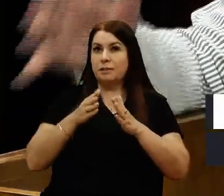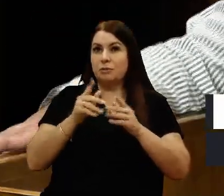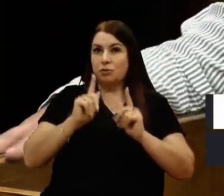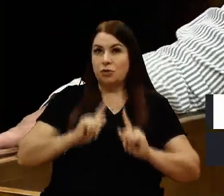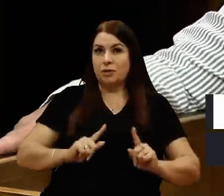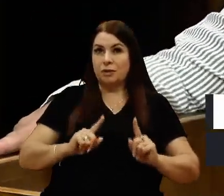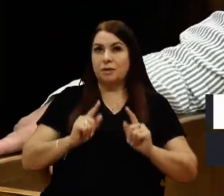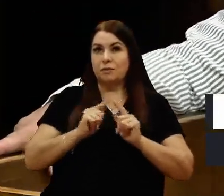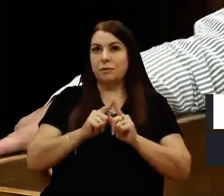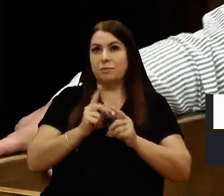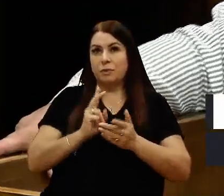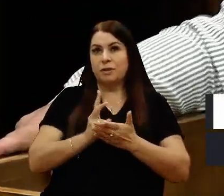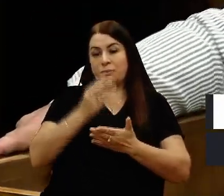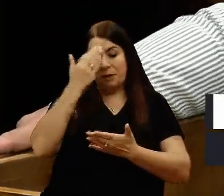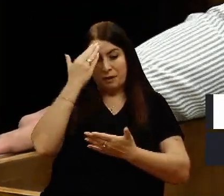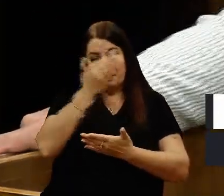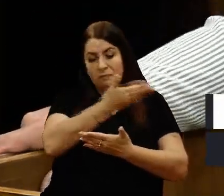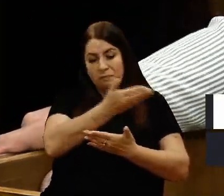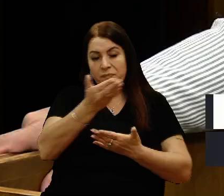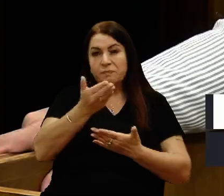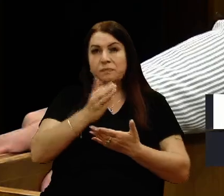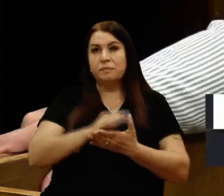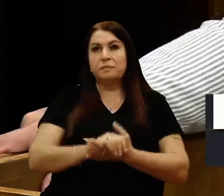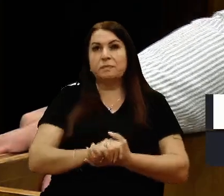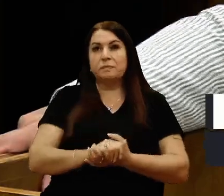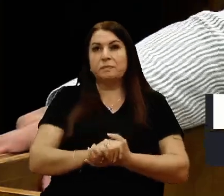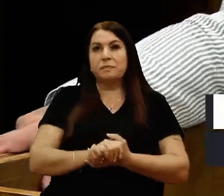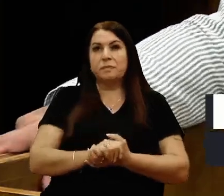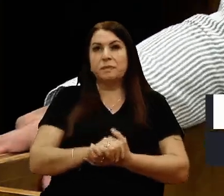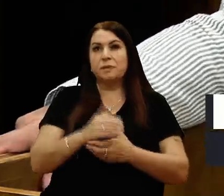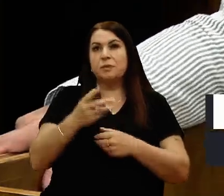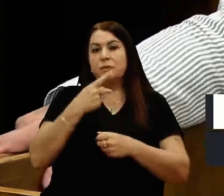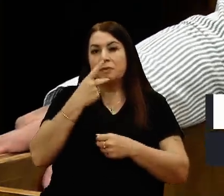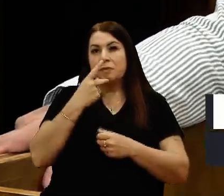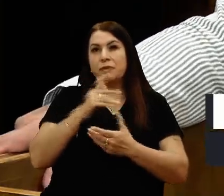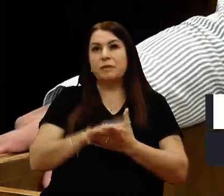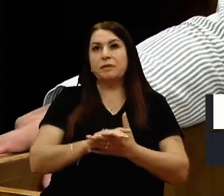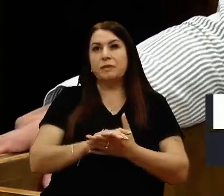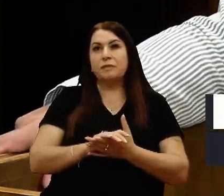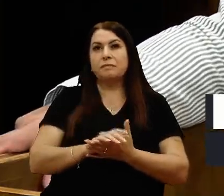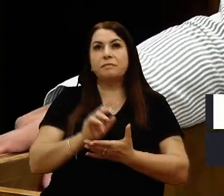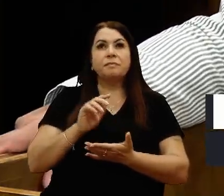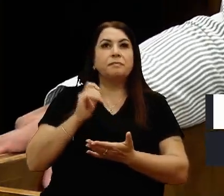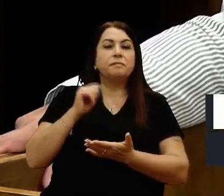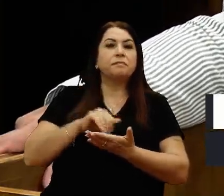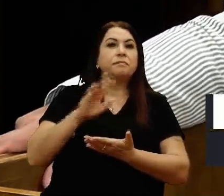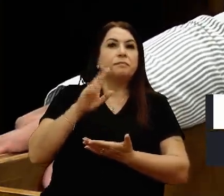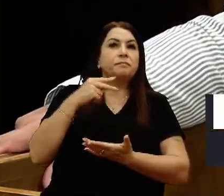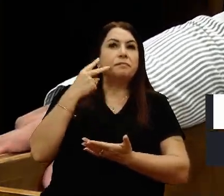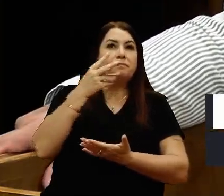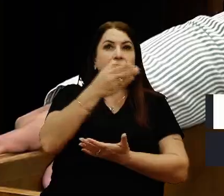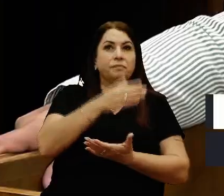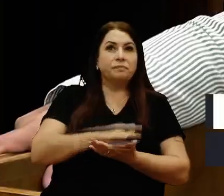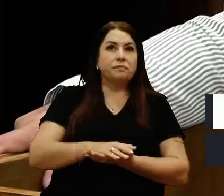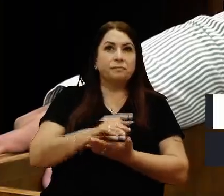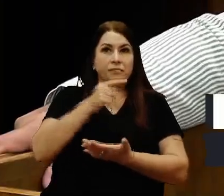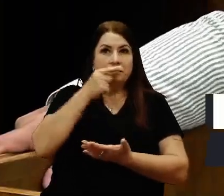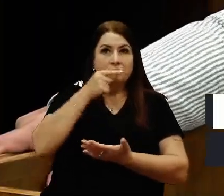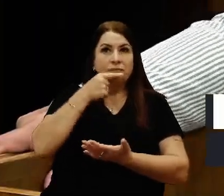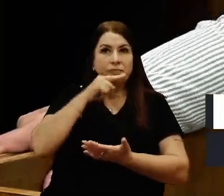gestão. Sou eternamente grato ao senhor e às suas contribuições. Em a parte, vereador